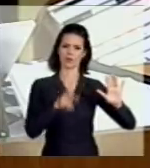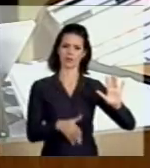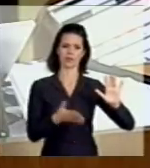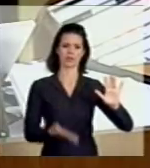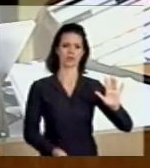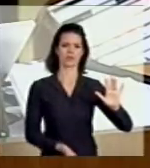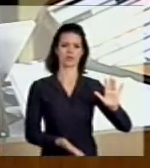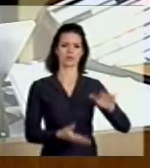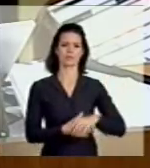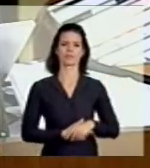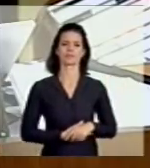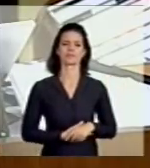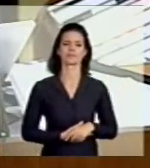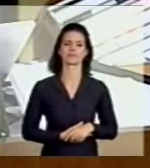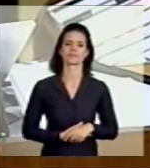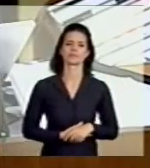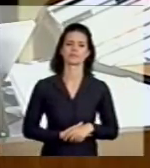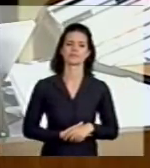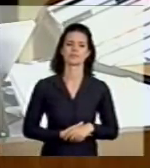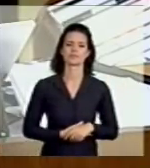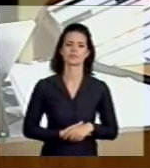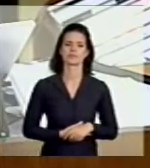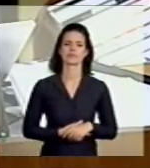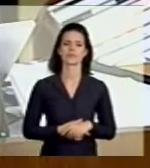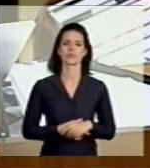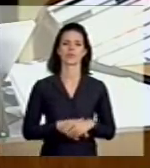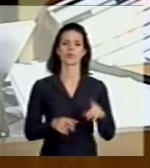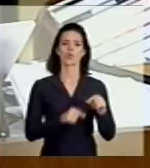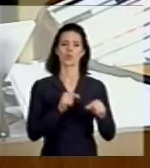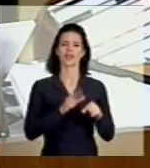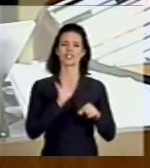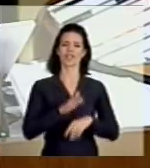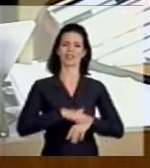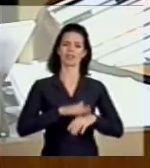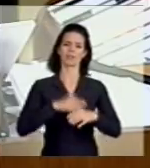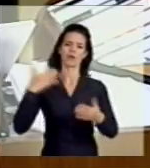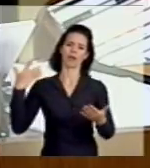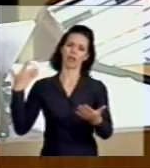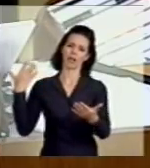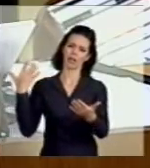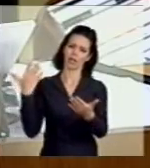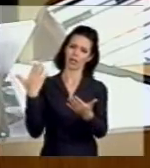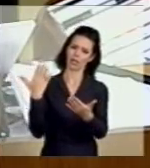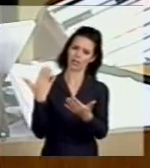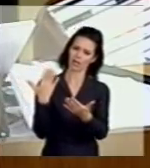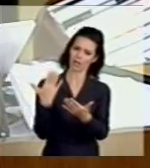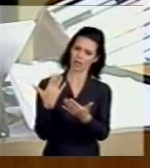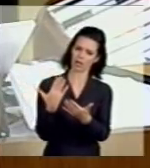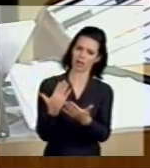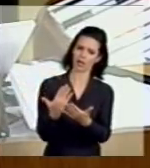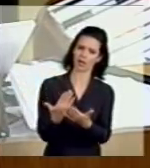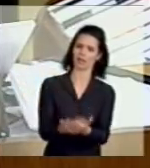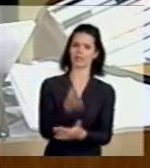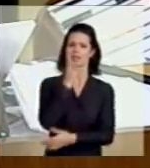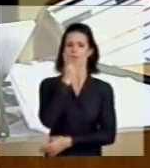pacificar a controvérsia espelhada nesses autos, que há décadas se arrasta irresolvida nos distintos foros do país.